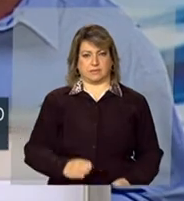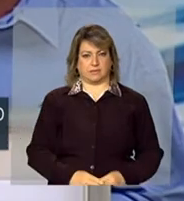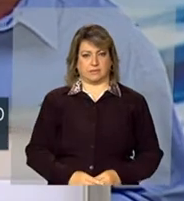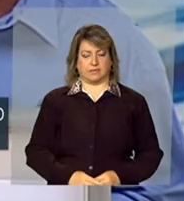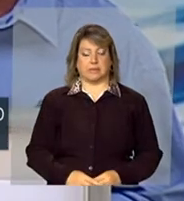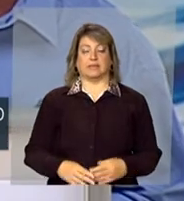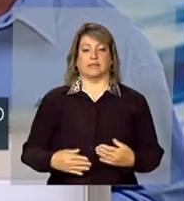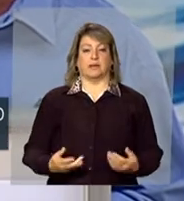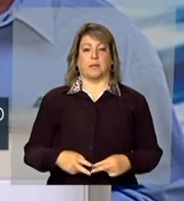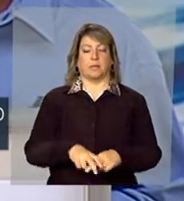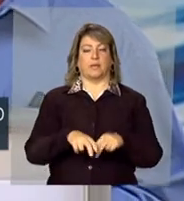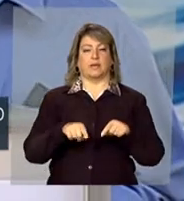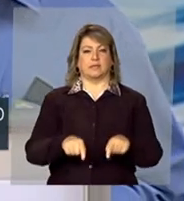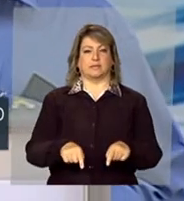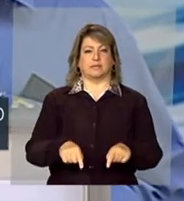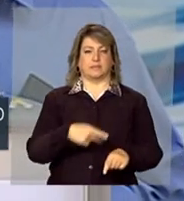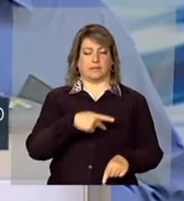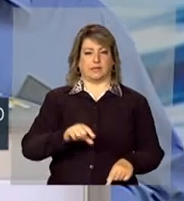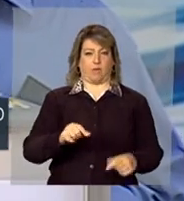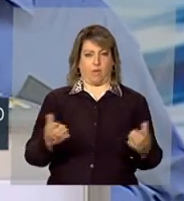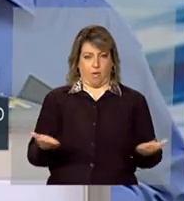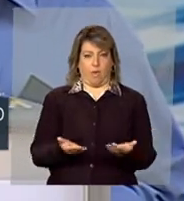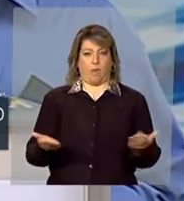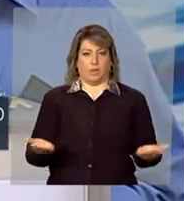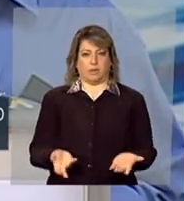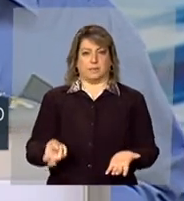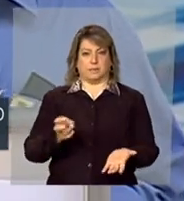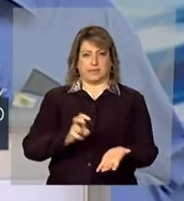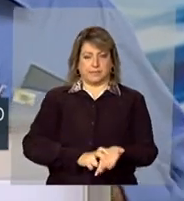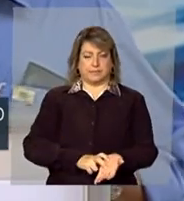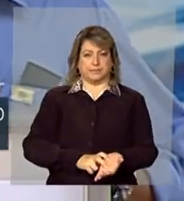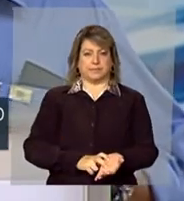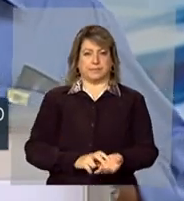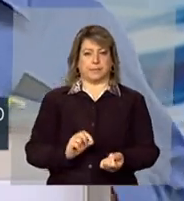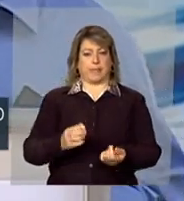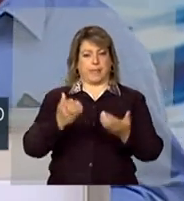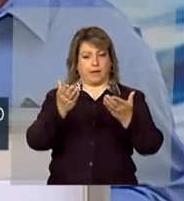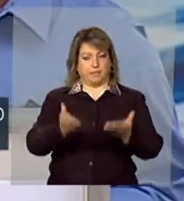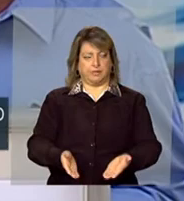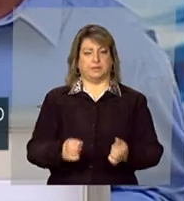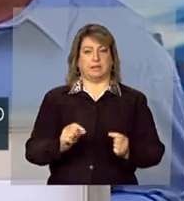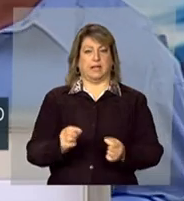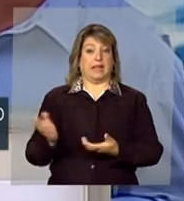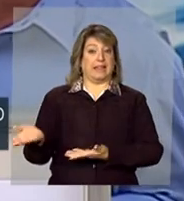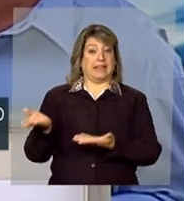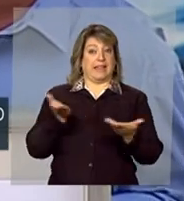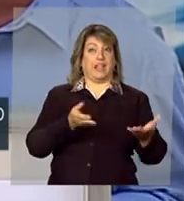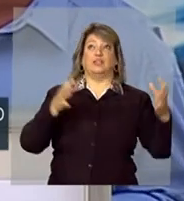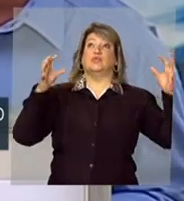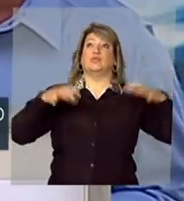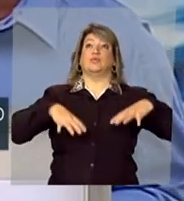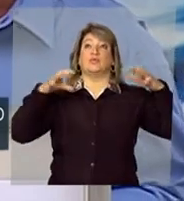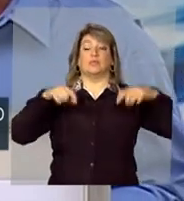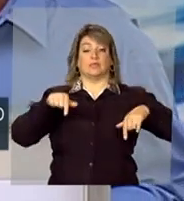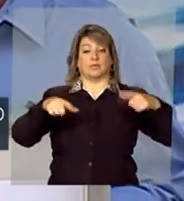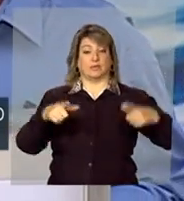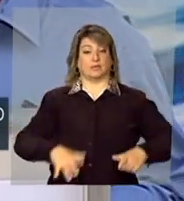isso, presidente, nessa manhã que Vossa Excelência traz chuva para o sertão,